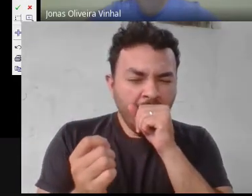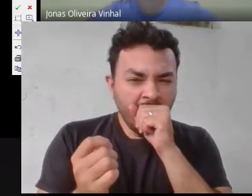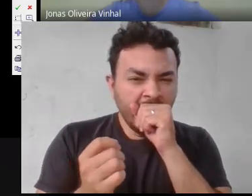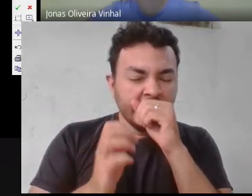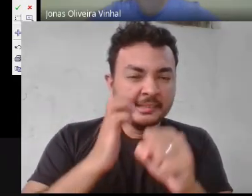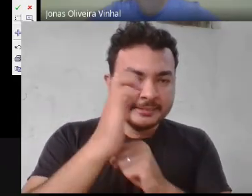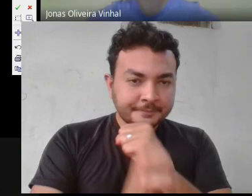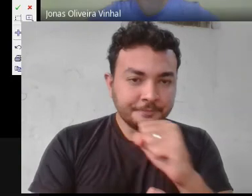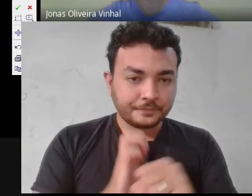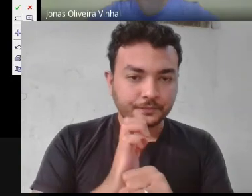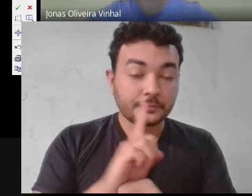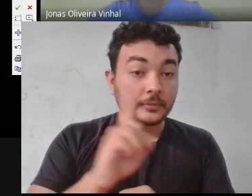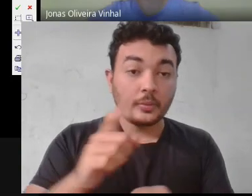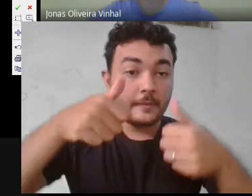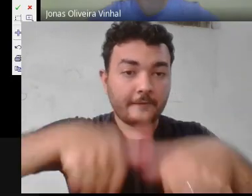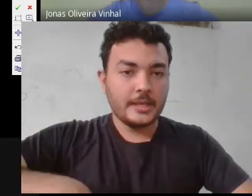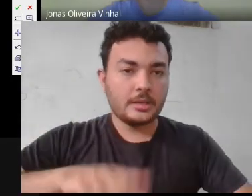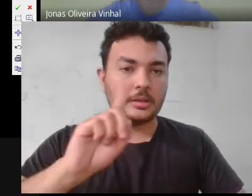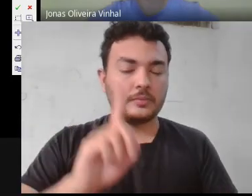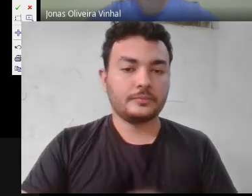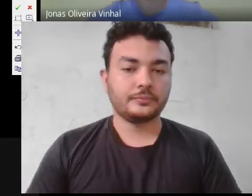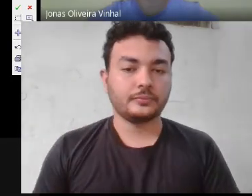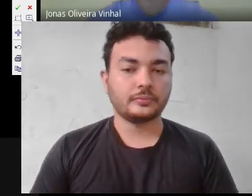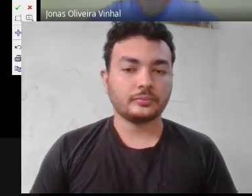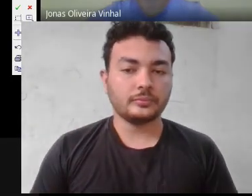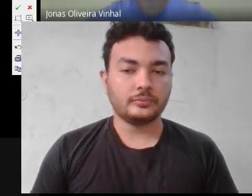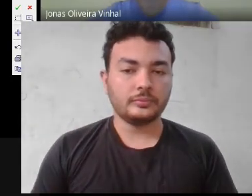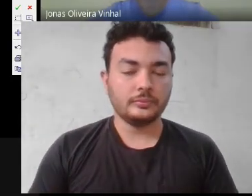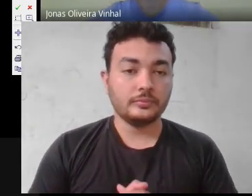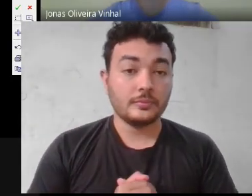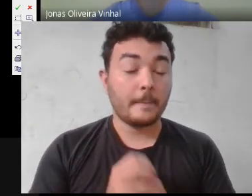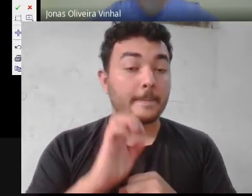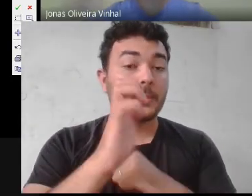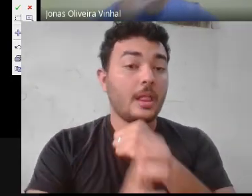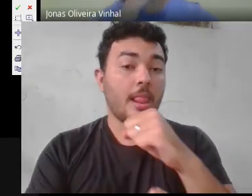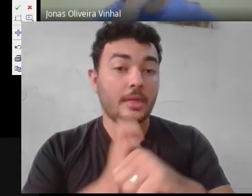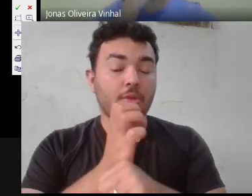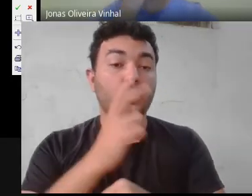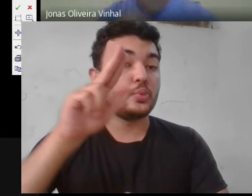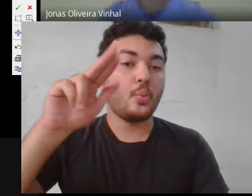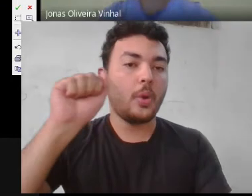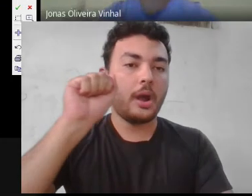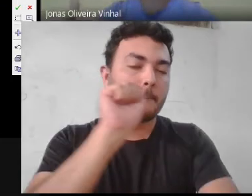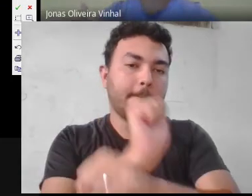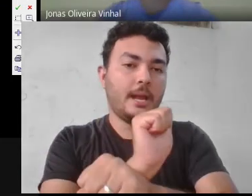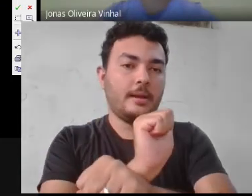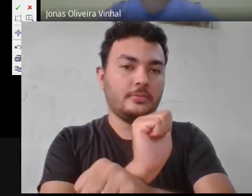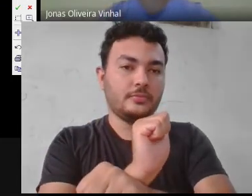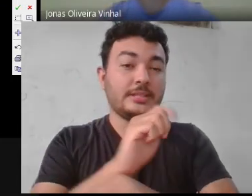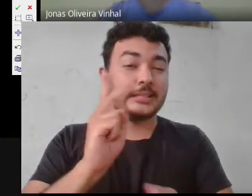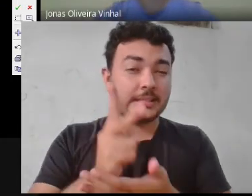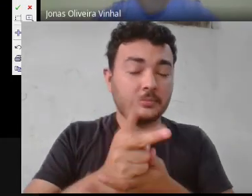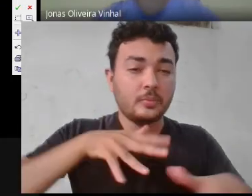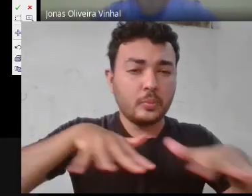ó. Tá bem? Eles não ficam fixos, tá, pessoal? Os elétrons sempre estão em movimento caótico e aleatório, mas tem regiões do espaço que é